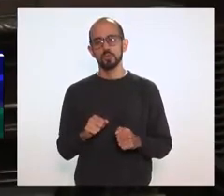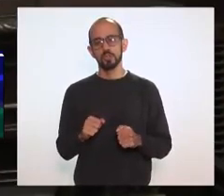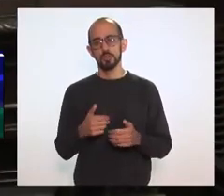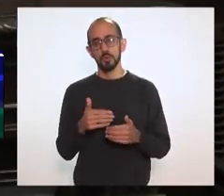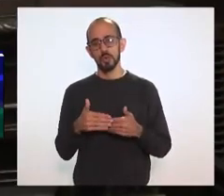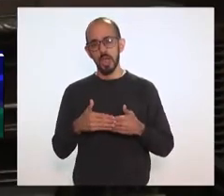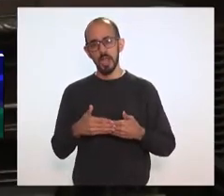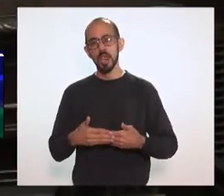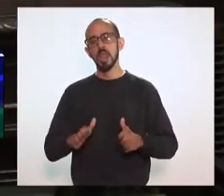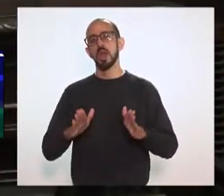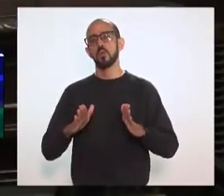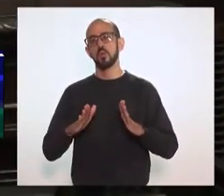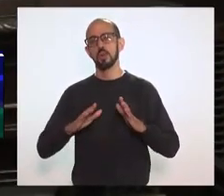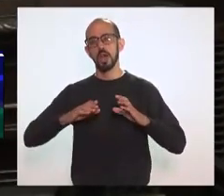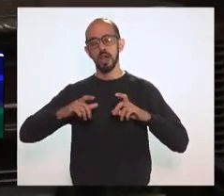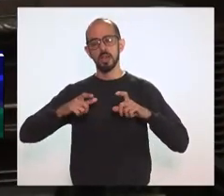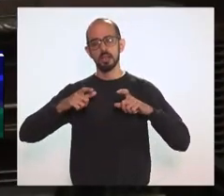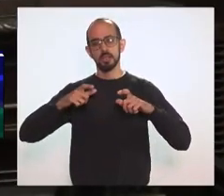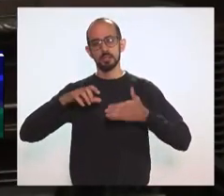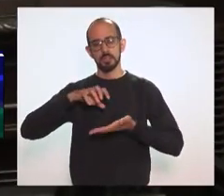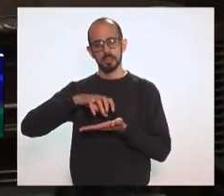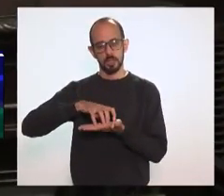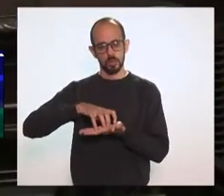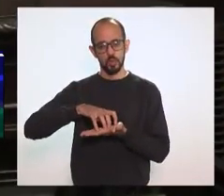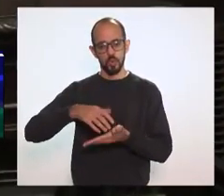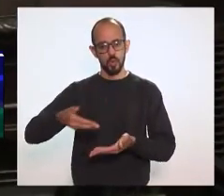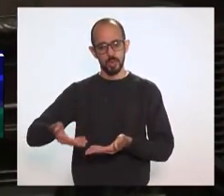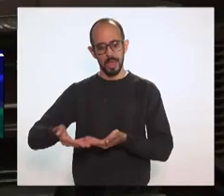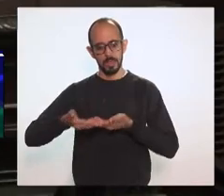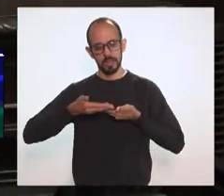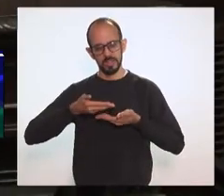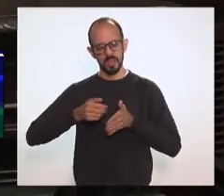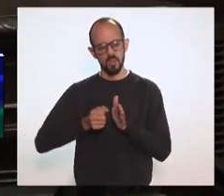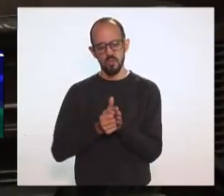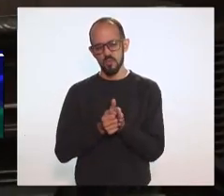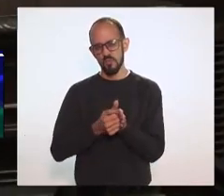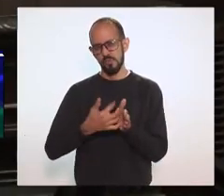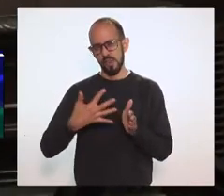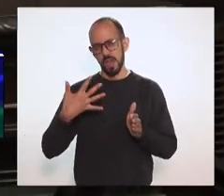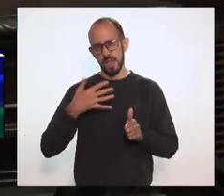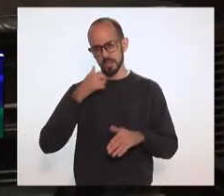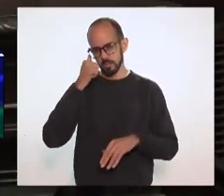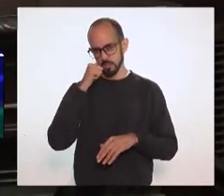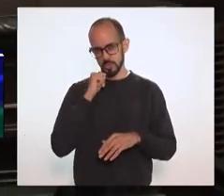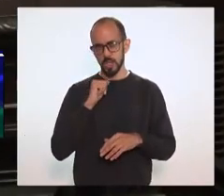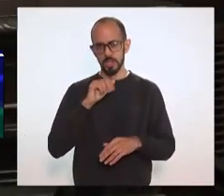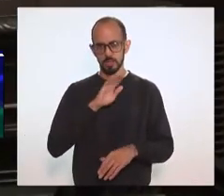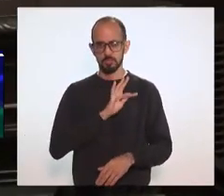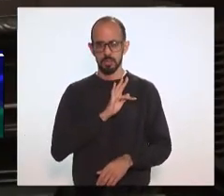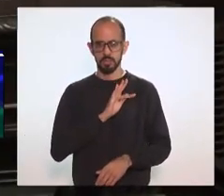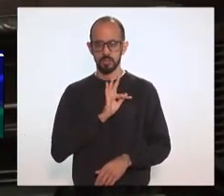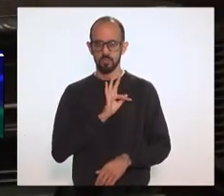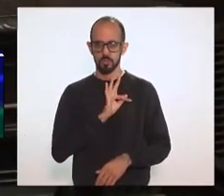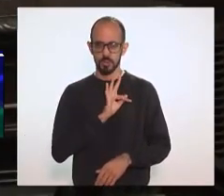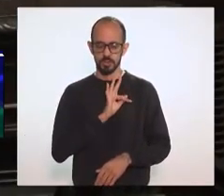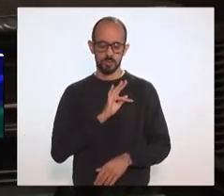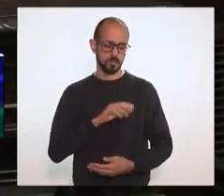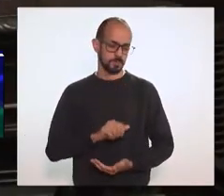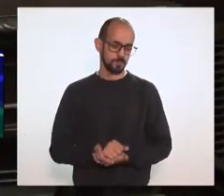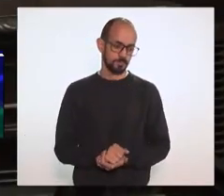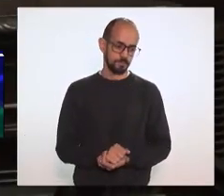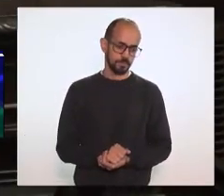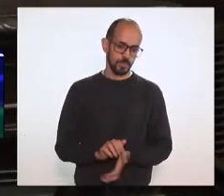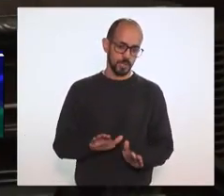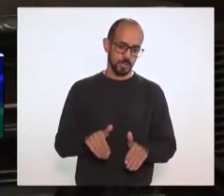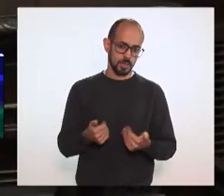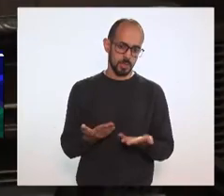equipamento exitoso que atendeu dezenas de milhares de mulheres na Baixada Fluminense. Então,